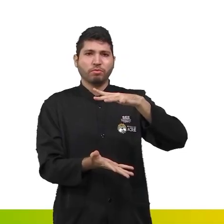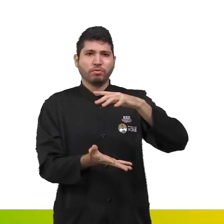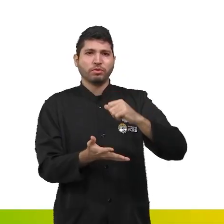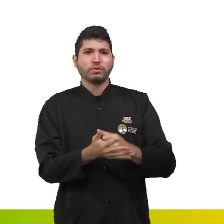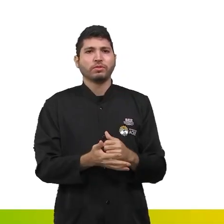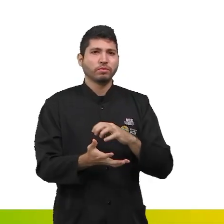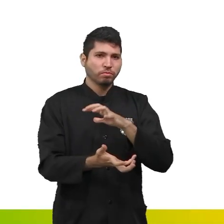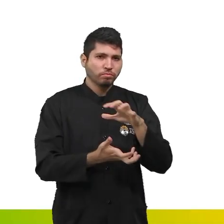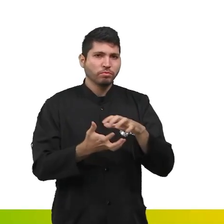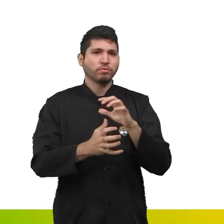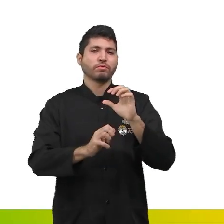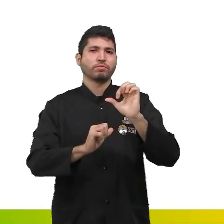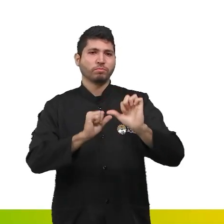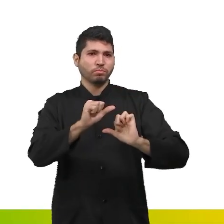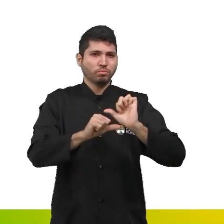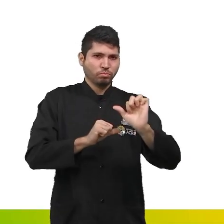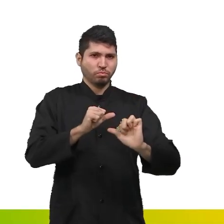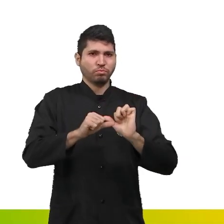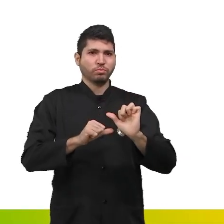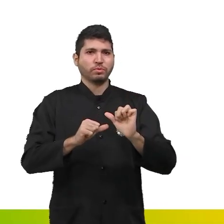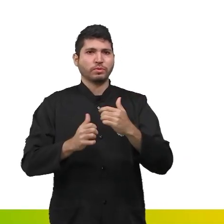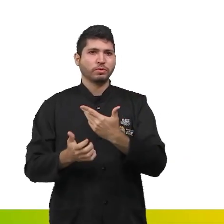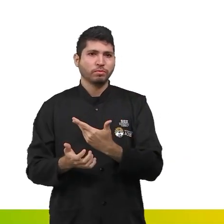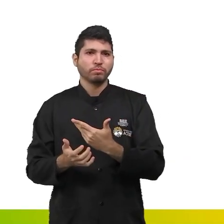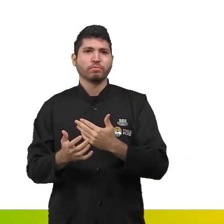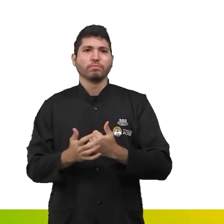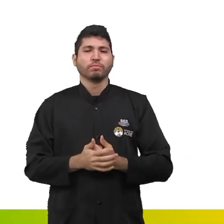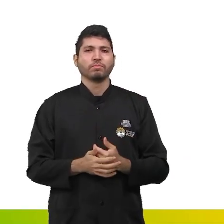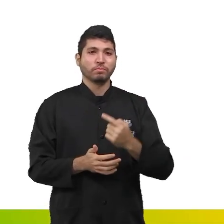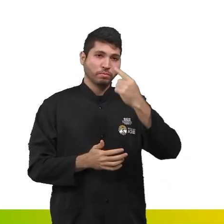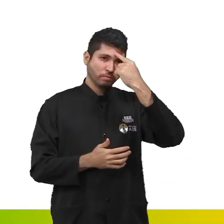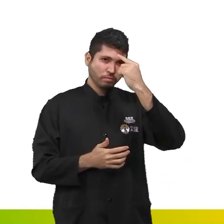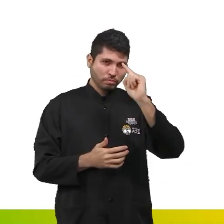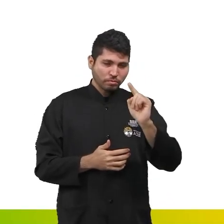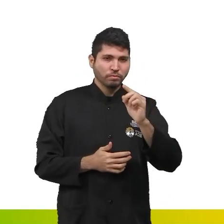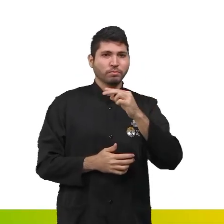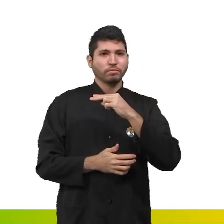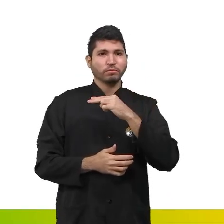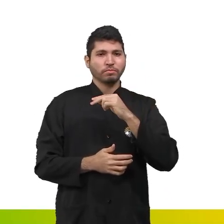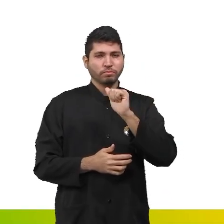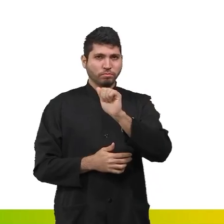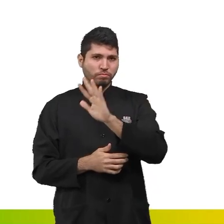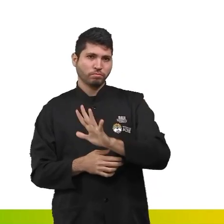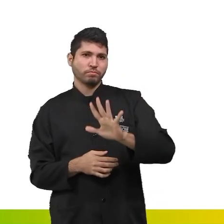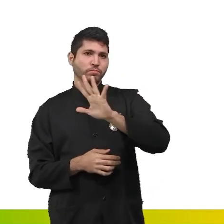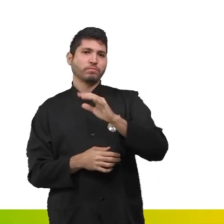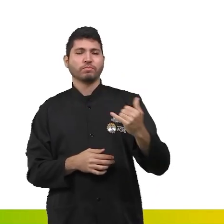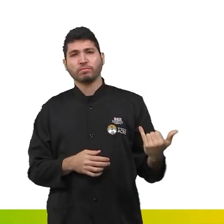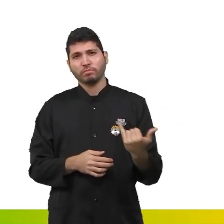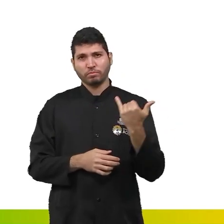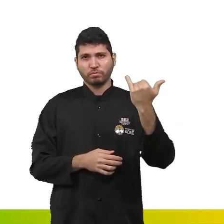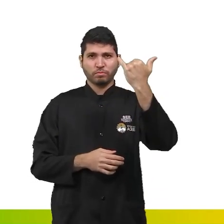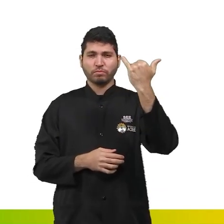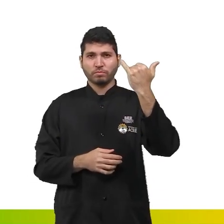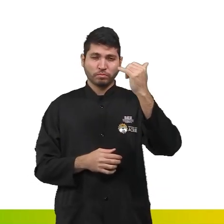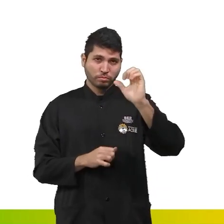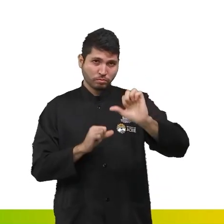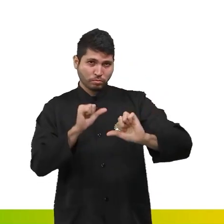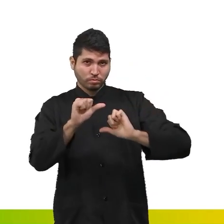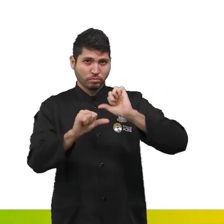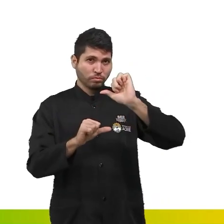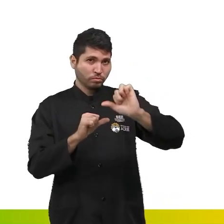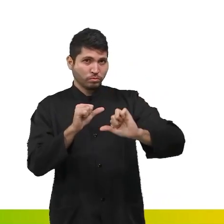mundo. Tudo bem? As invenções asiáticas são fundamentais para grandes transformações que